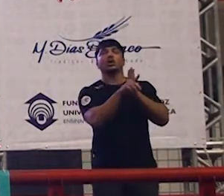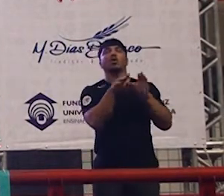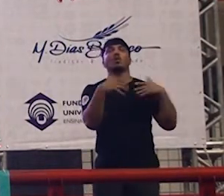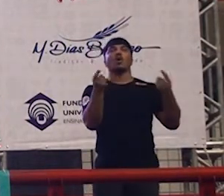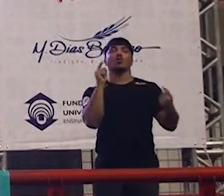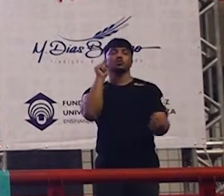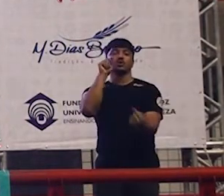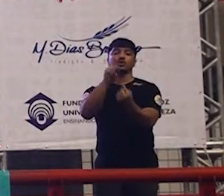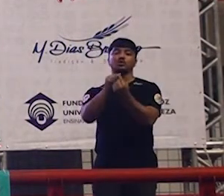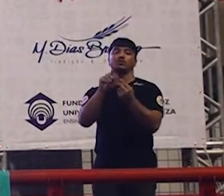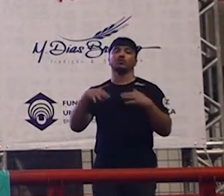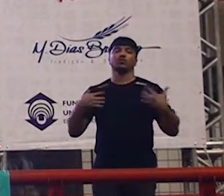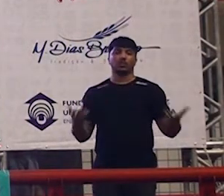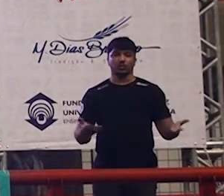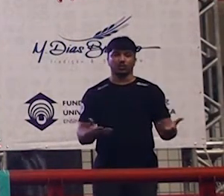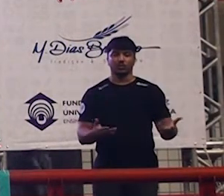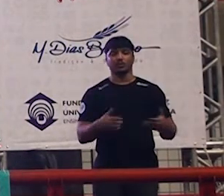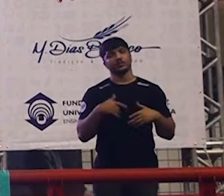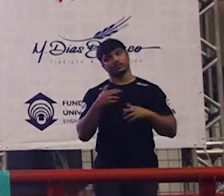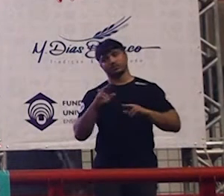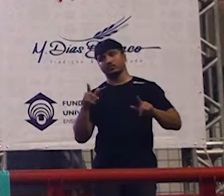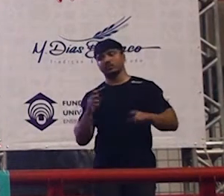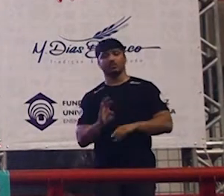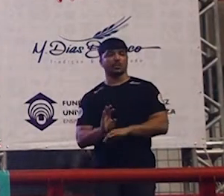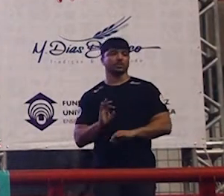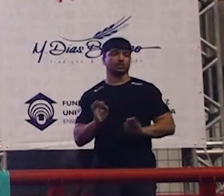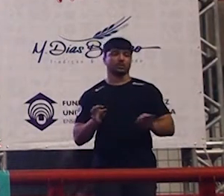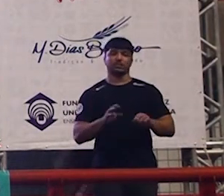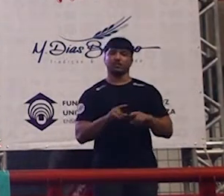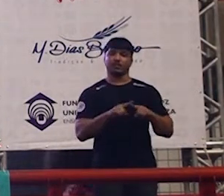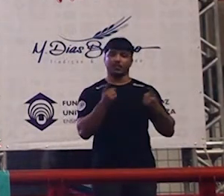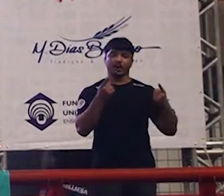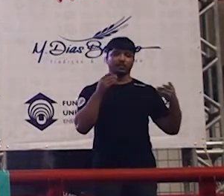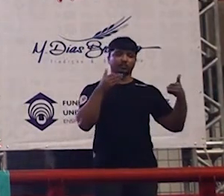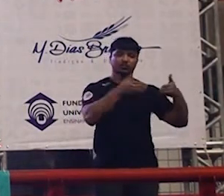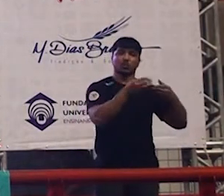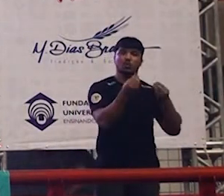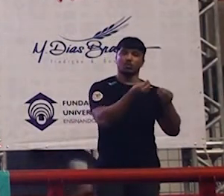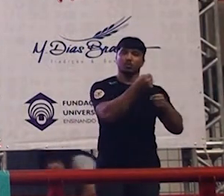qual o objetivo, aí o item B seria melhor.